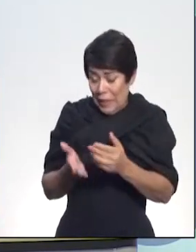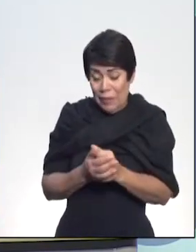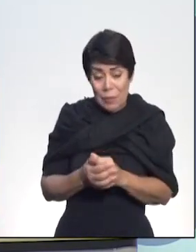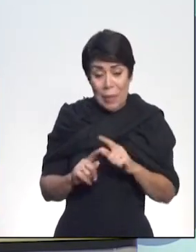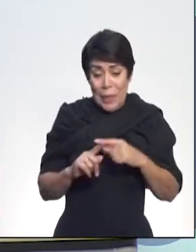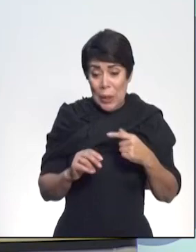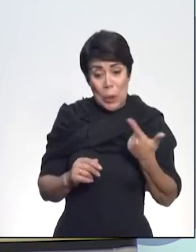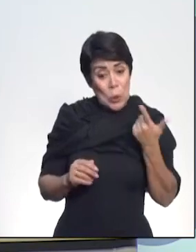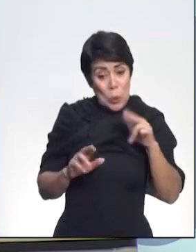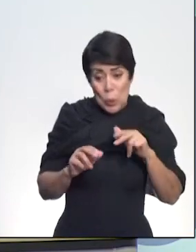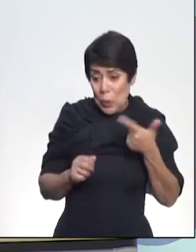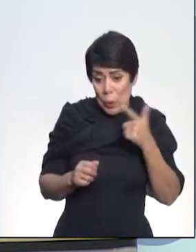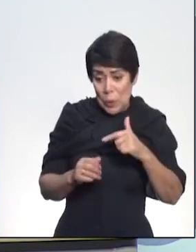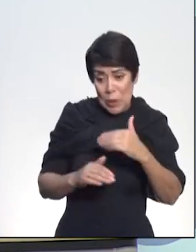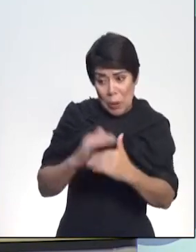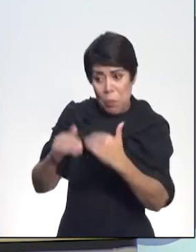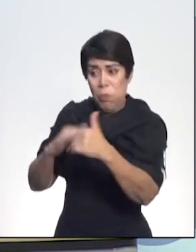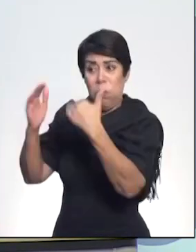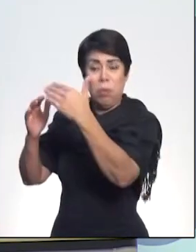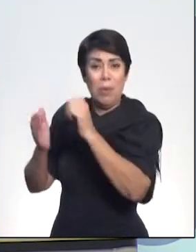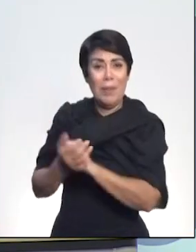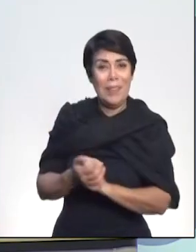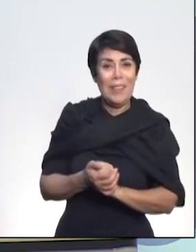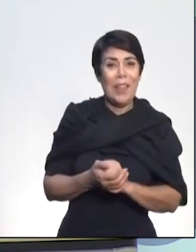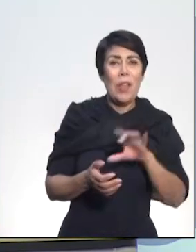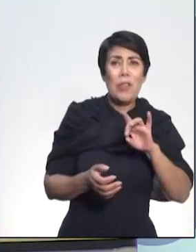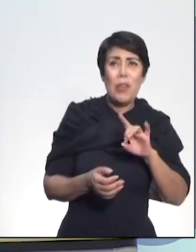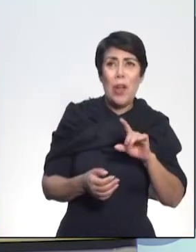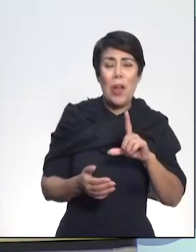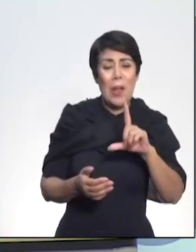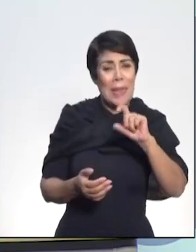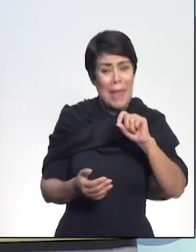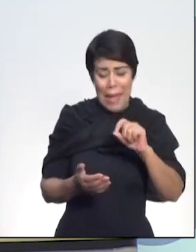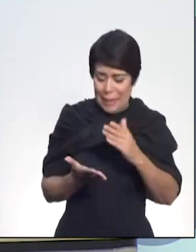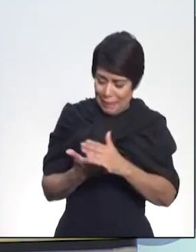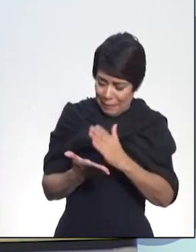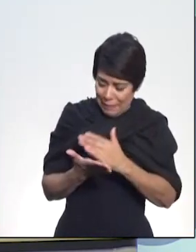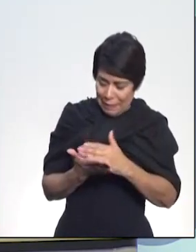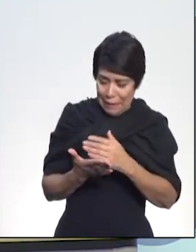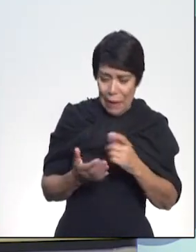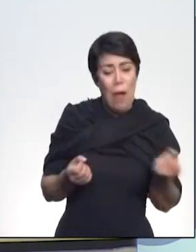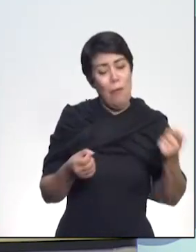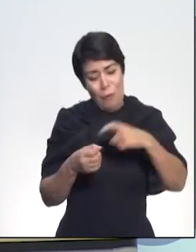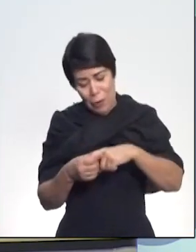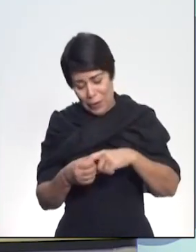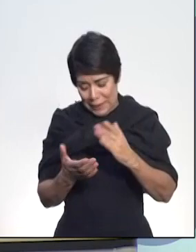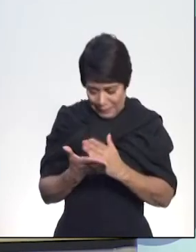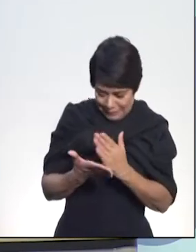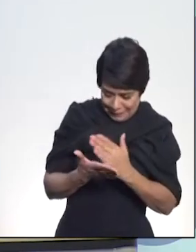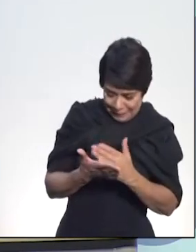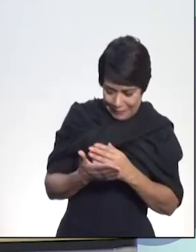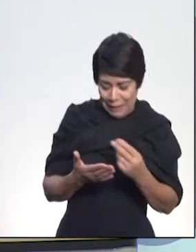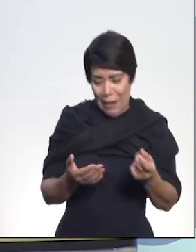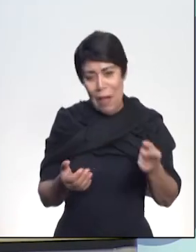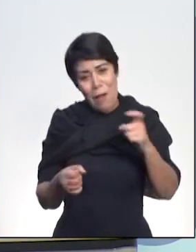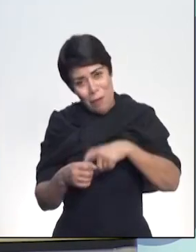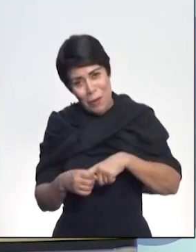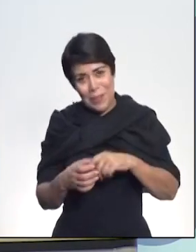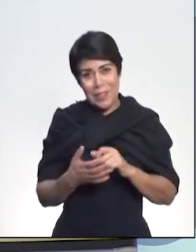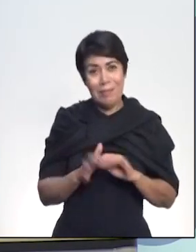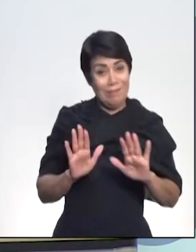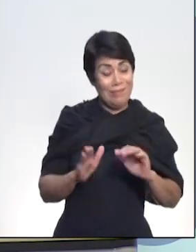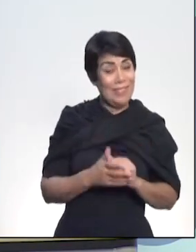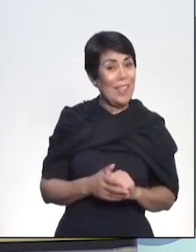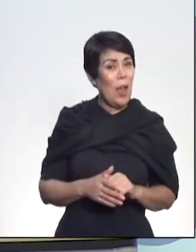primeiras páginas. Então, vamos lá, vamos tentar ver como nós podemos adequar isso à nossa rotina. Ah, então faz assim, antes de